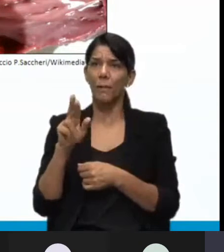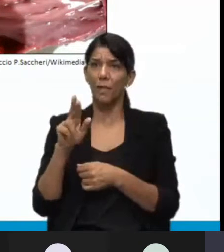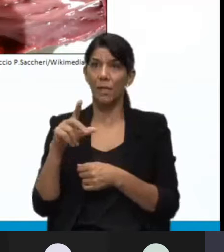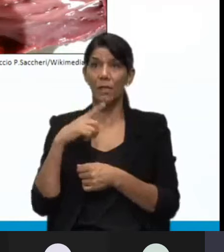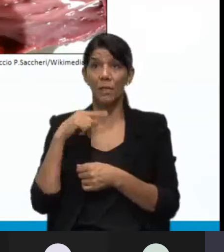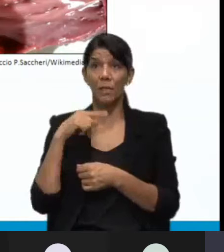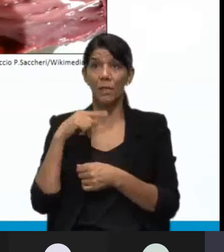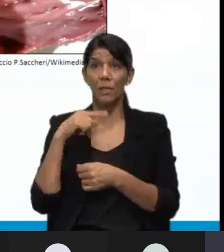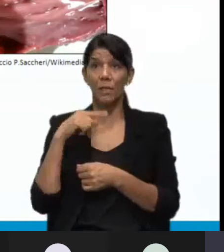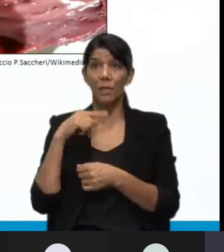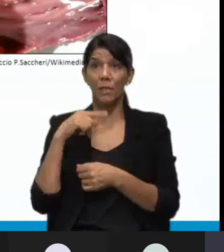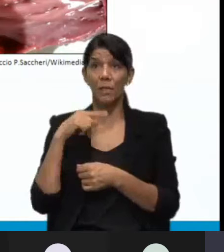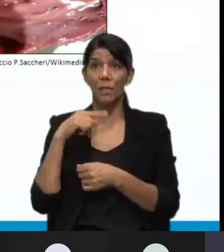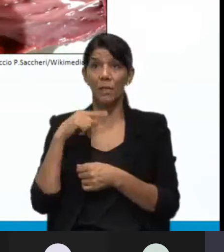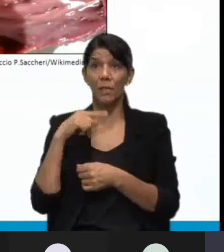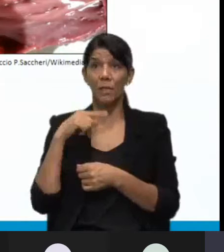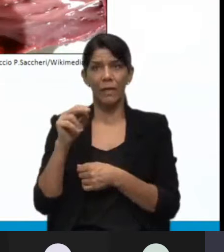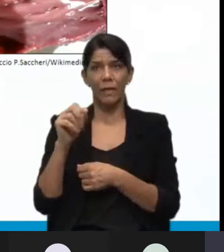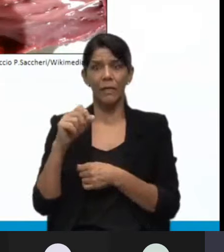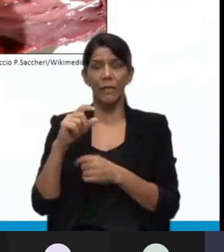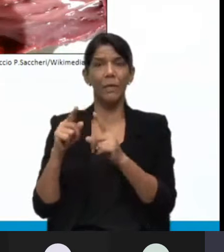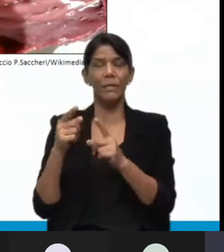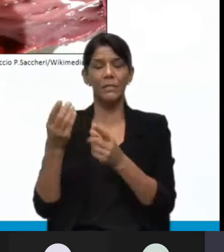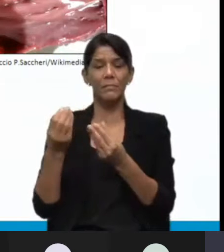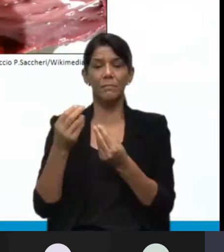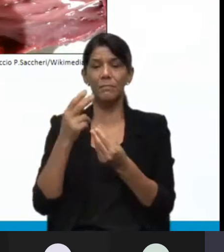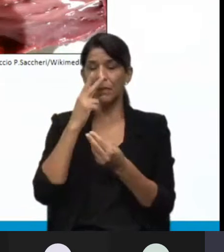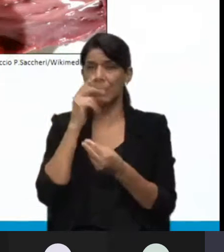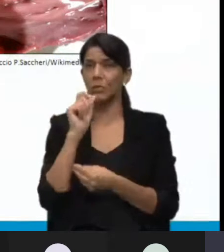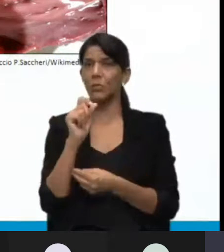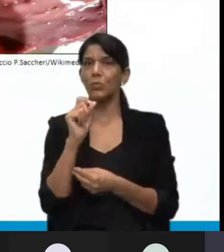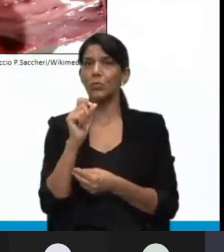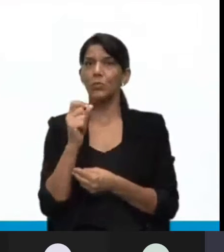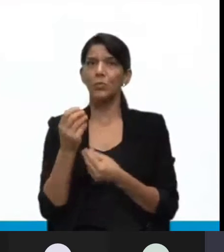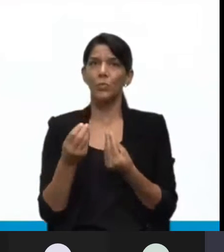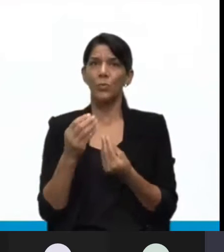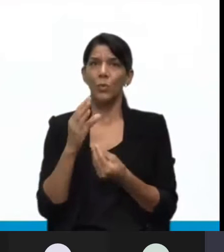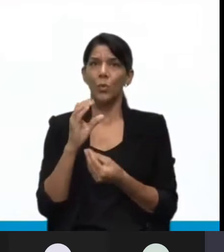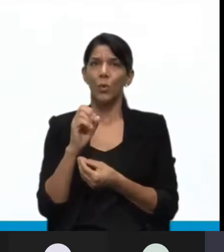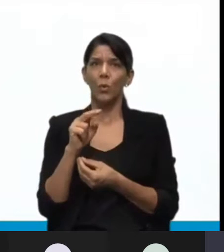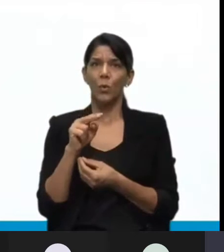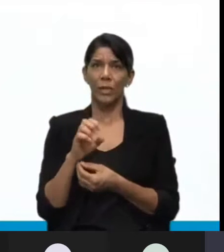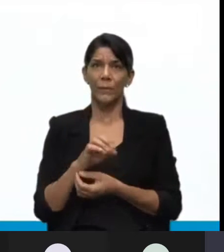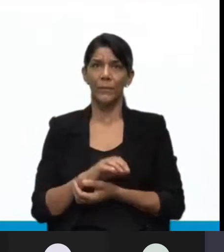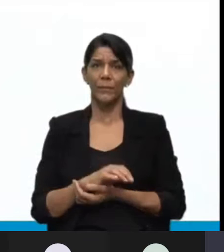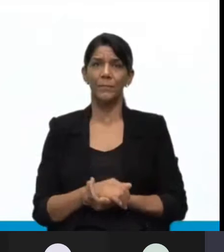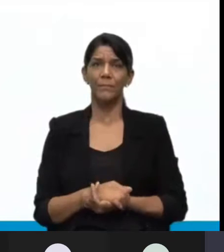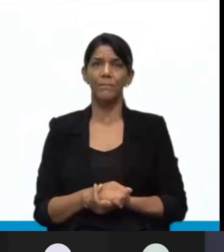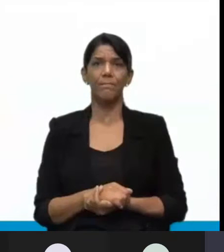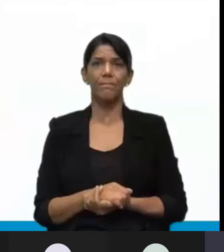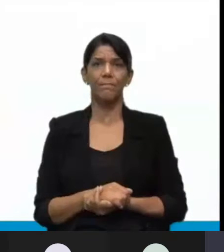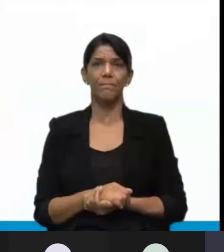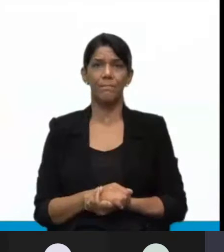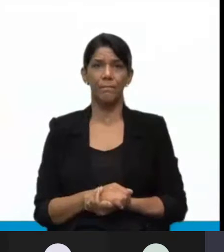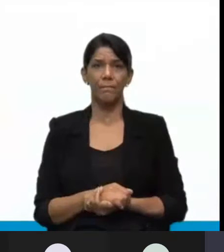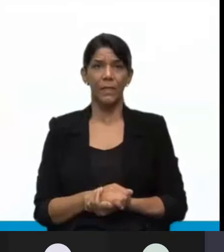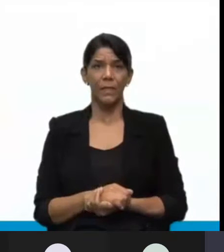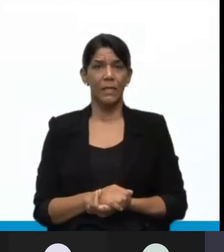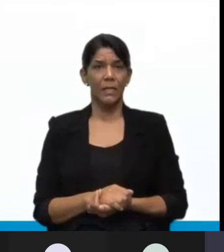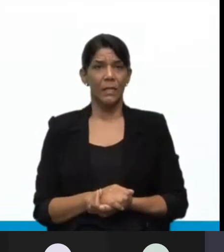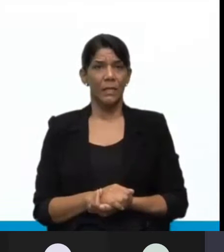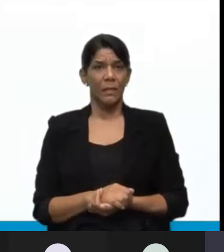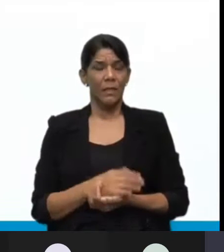papilar aí, que na verdade é uma trabécula cárnea aí, mas com um formato aproximado aí de um cone. Aqui só pra gente ter uma noção, né?